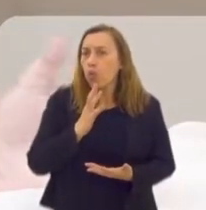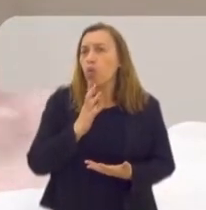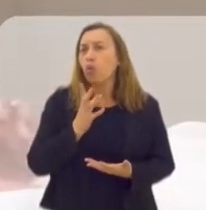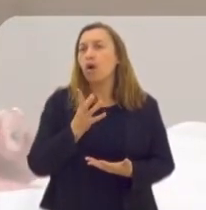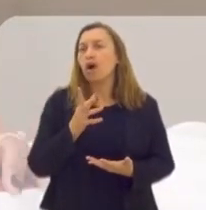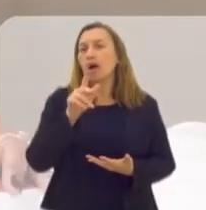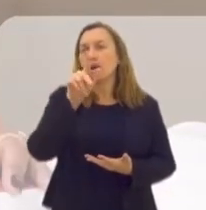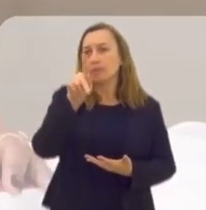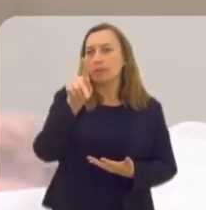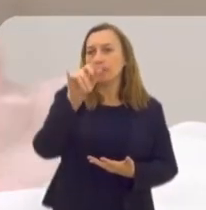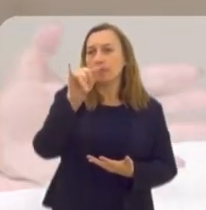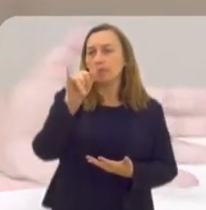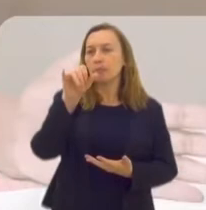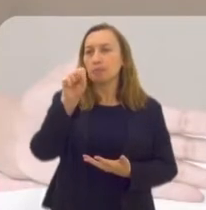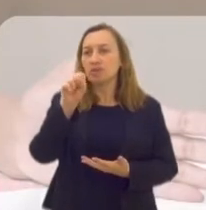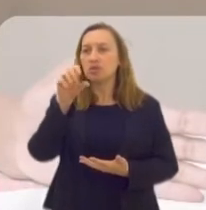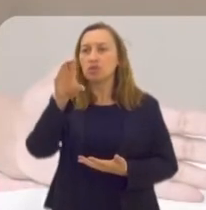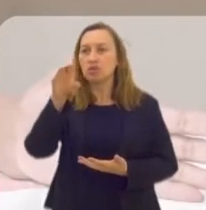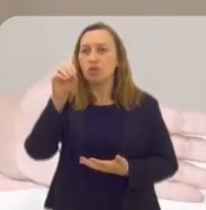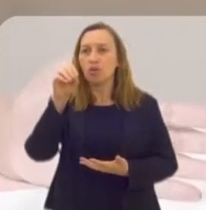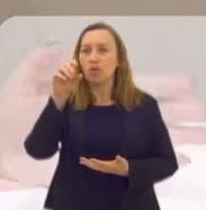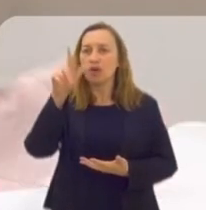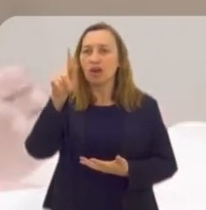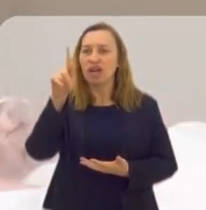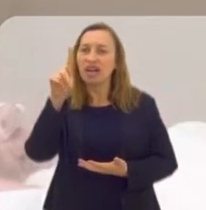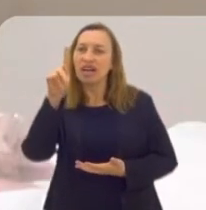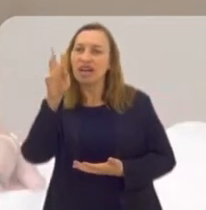conhecido a psicografia.